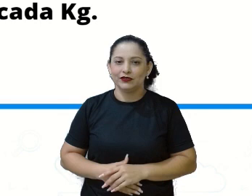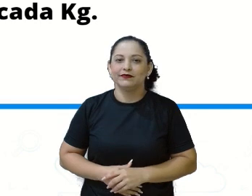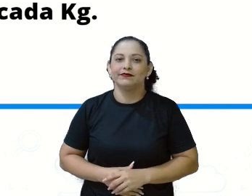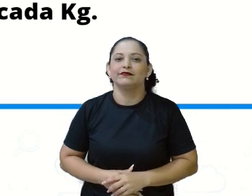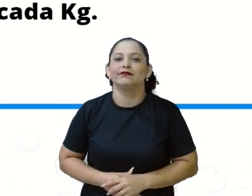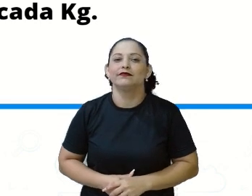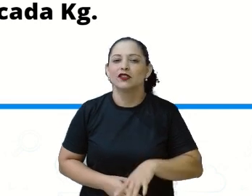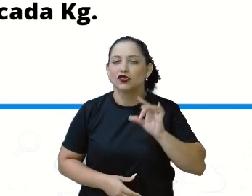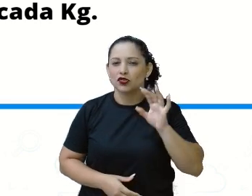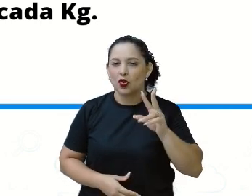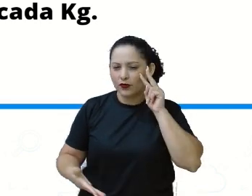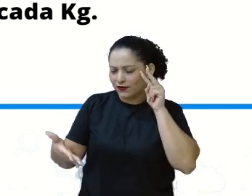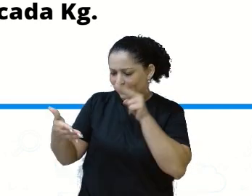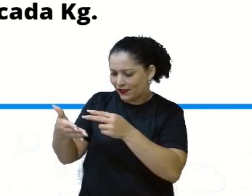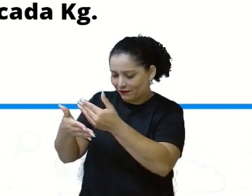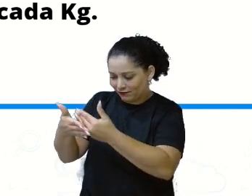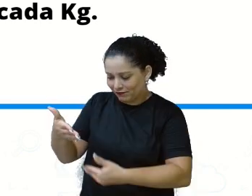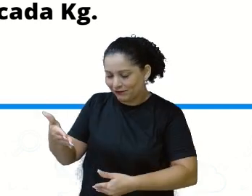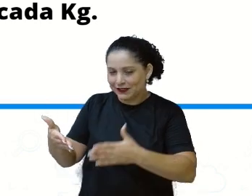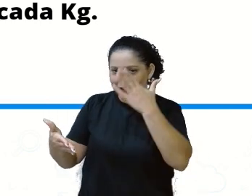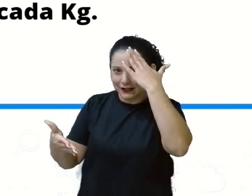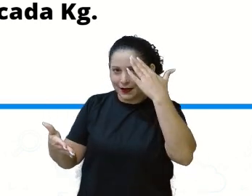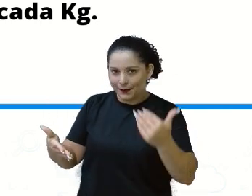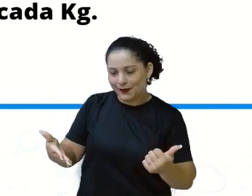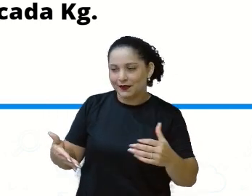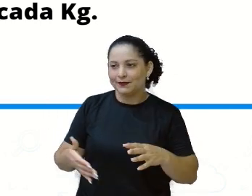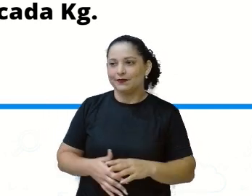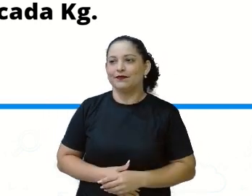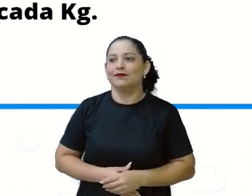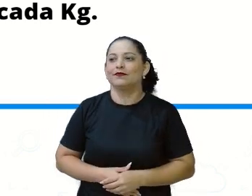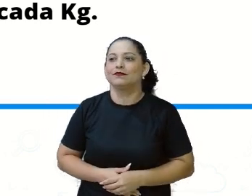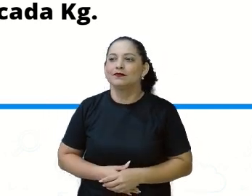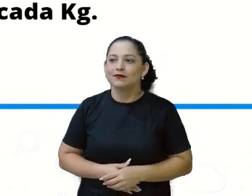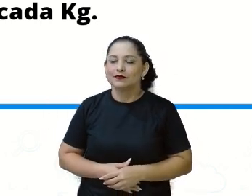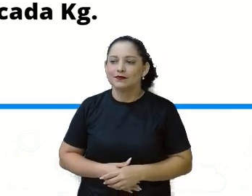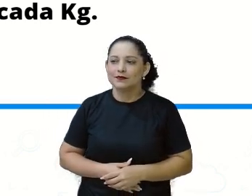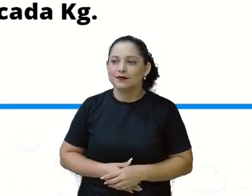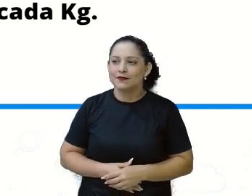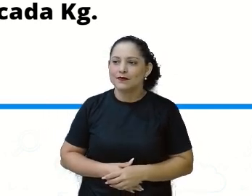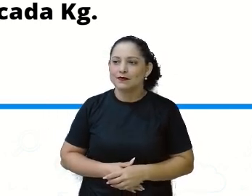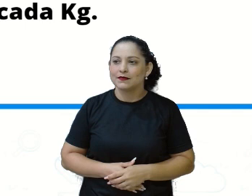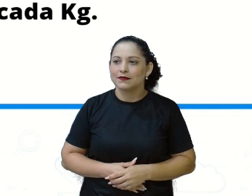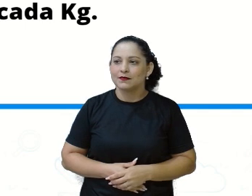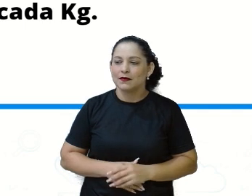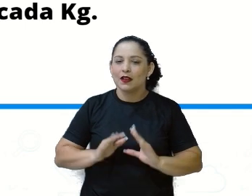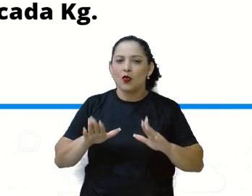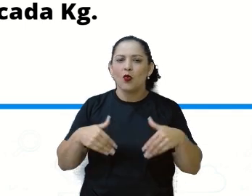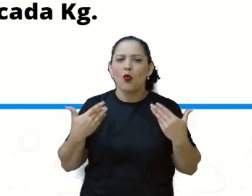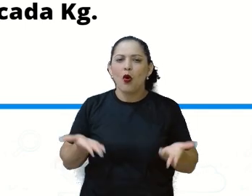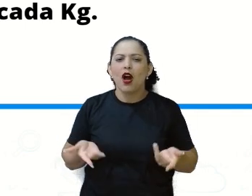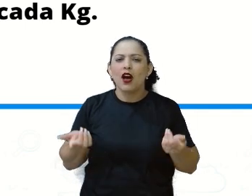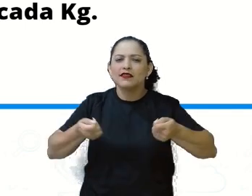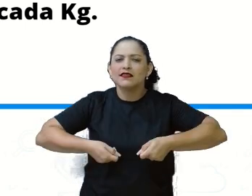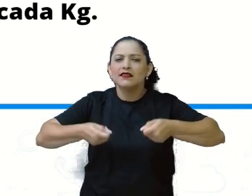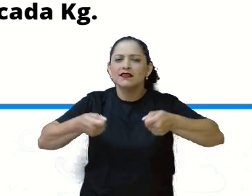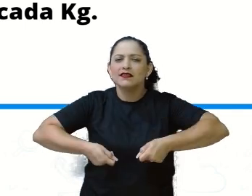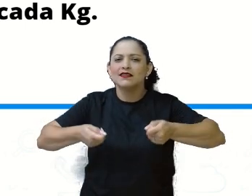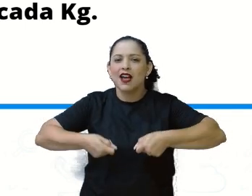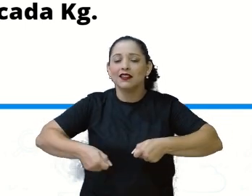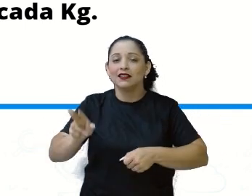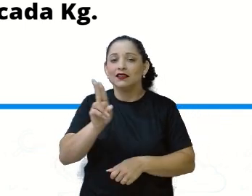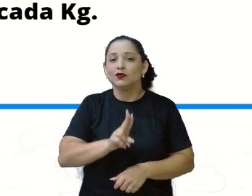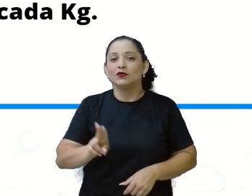sua conta de água. A forma mais adequada para saber qual é a necessidade diária de